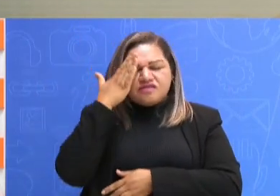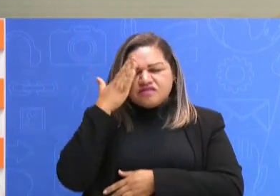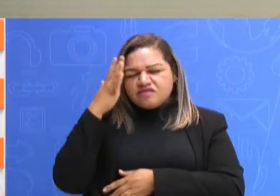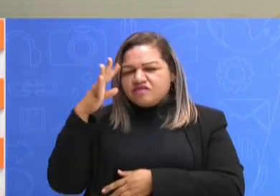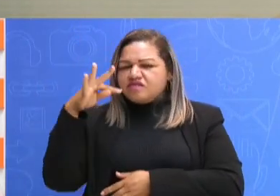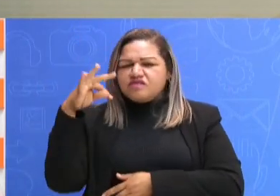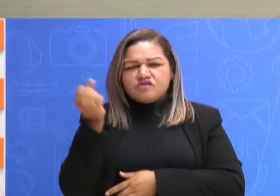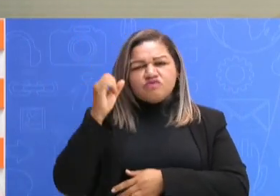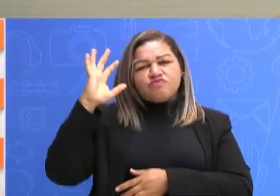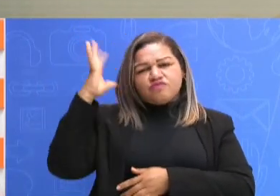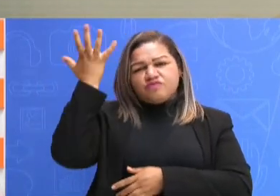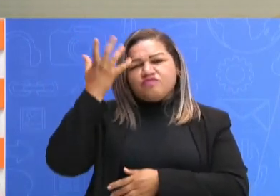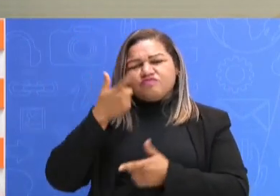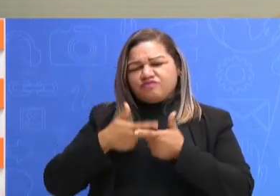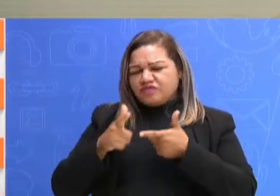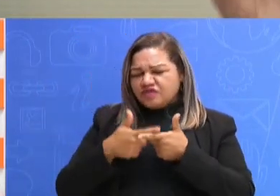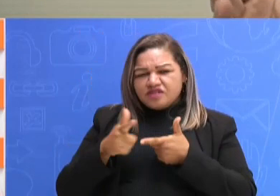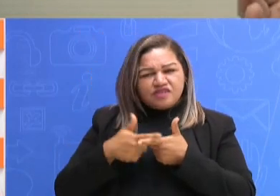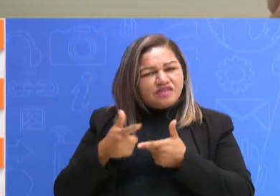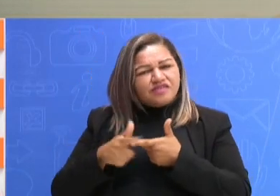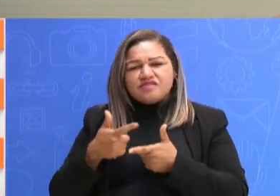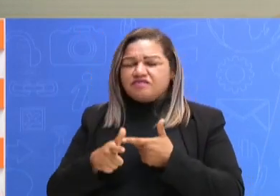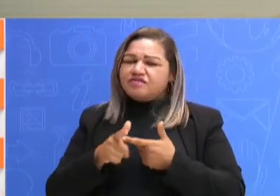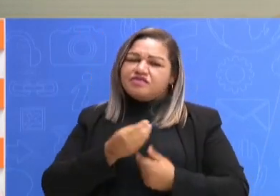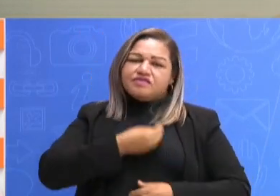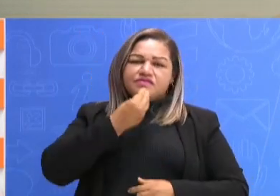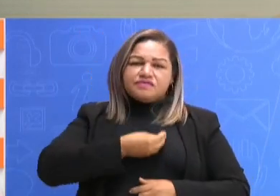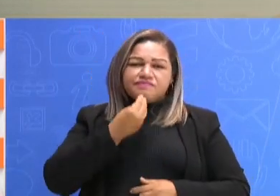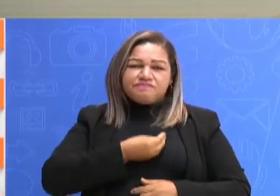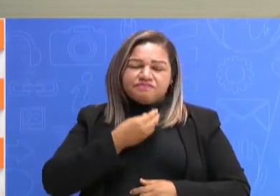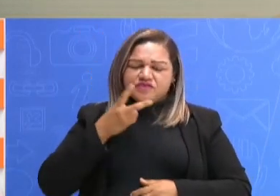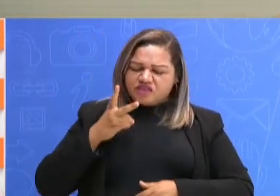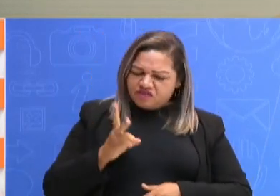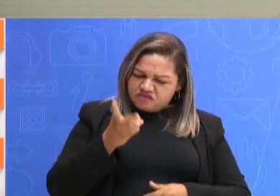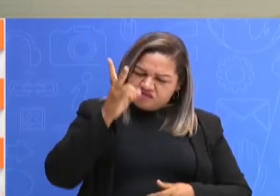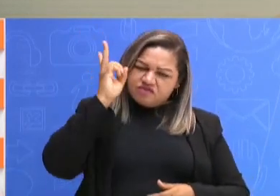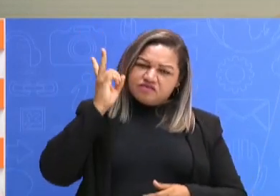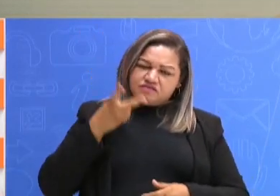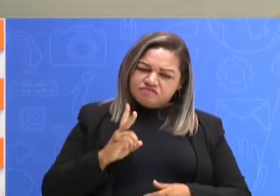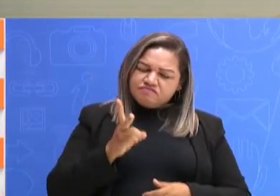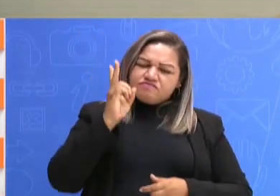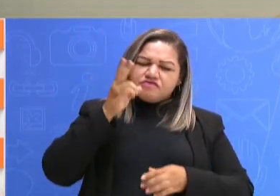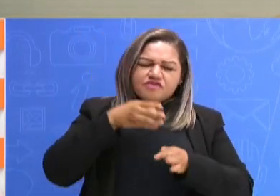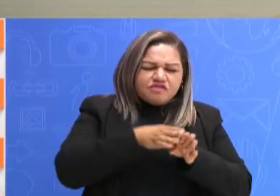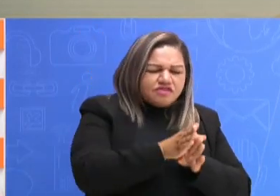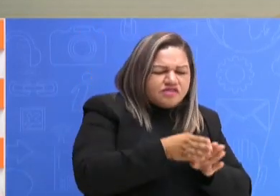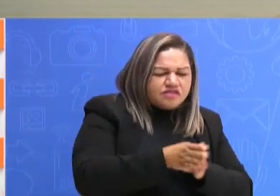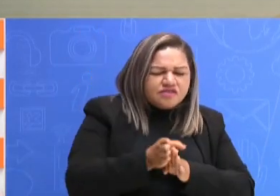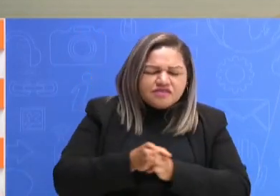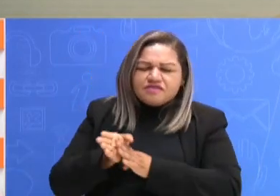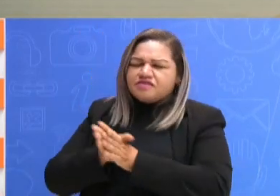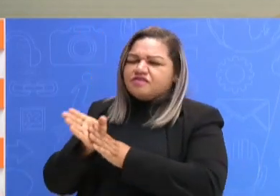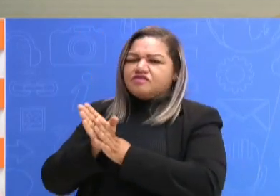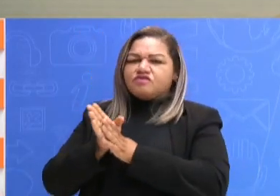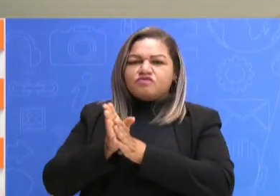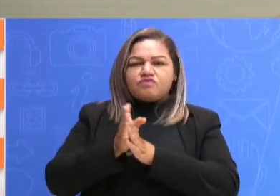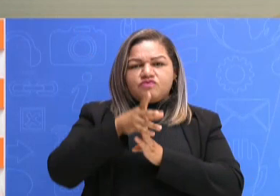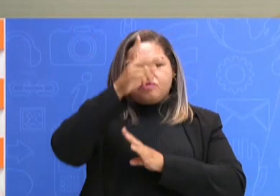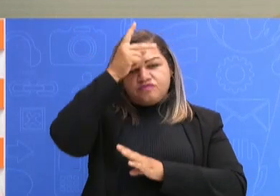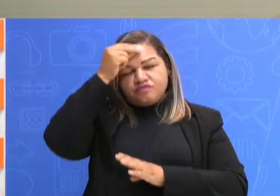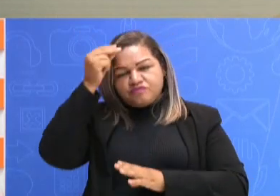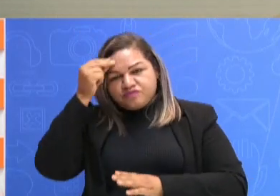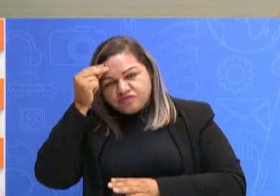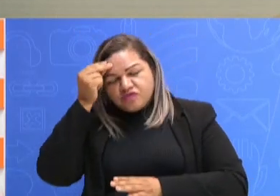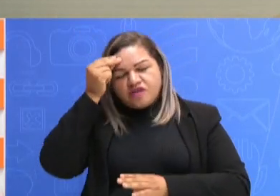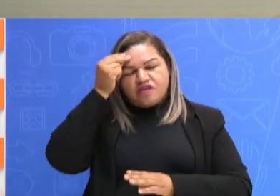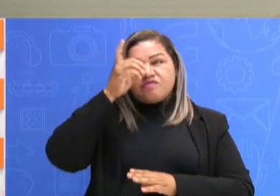acontecer, sabia de todos os problemas que eu poderia passar e me continuou me conduzindo, mantendo no cargo de prefeito, é porque